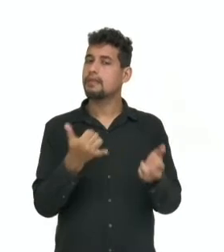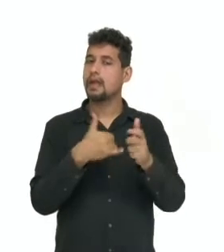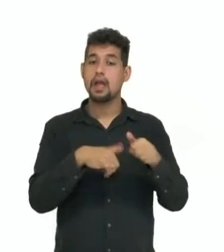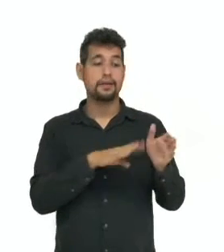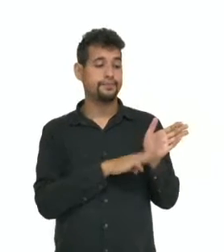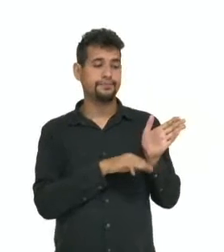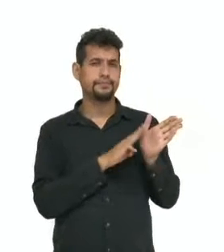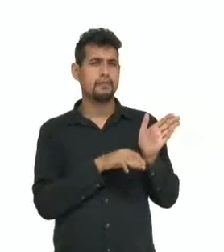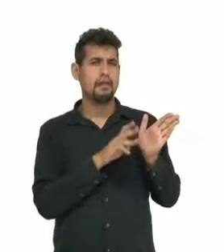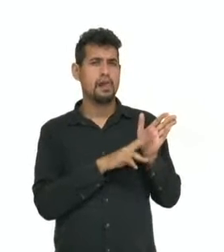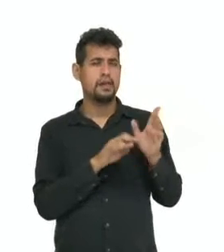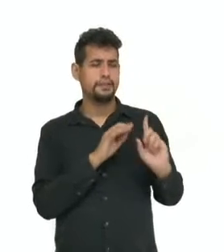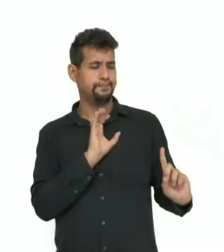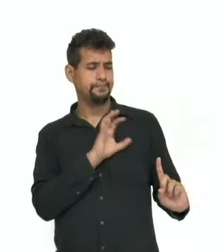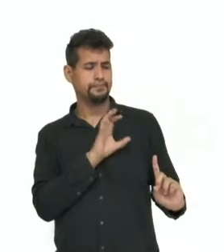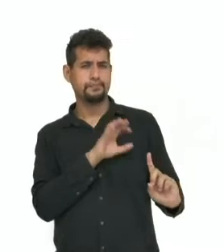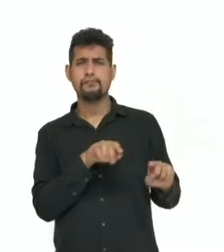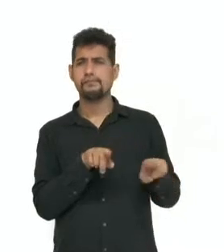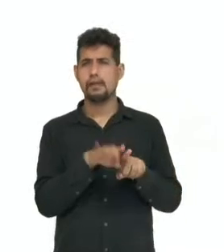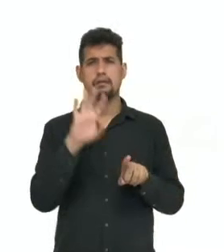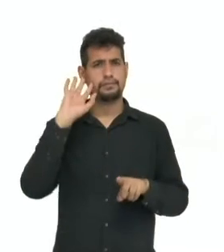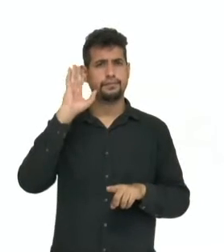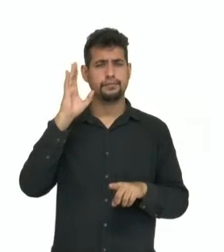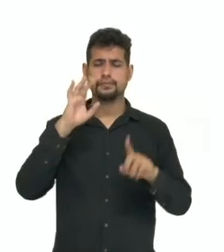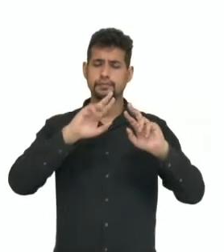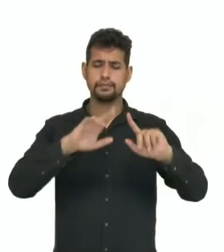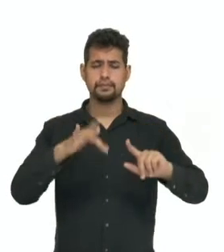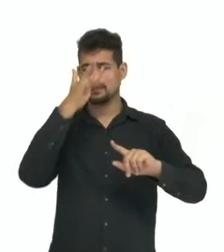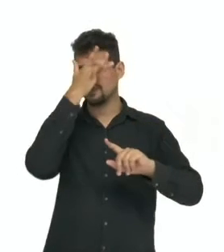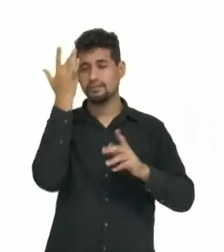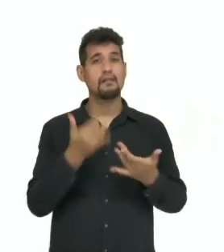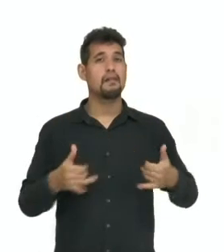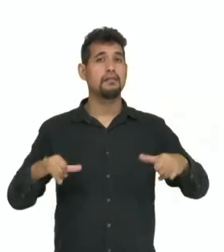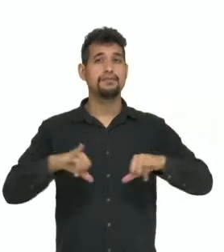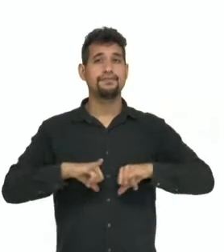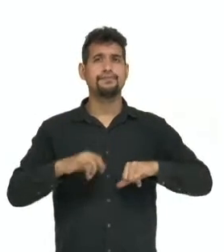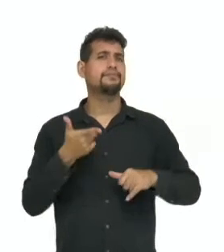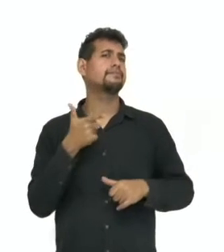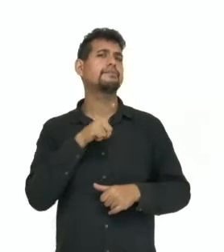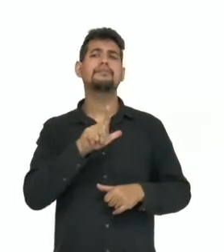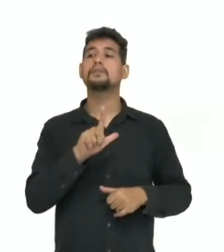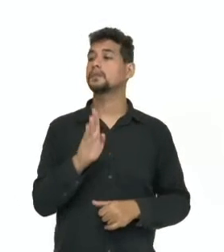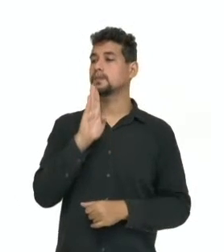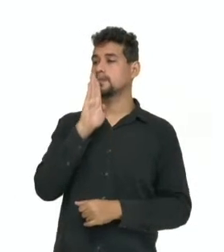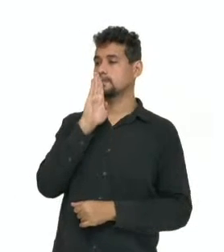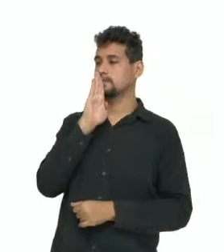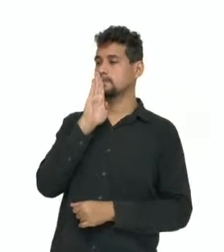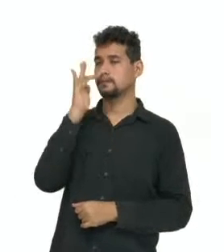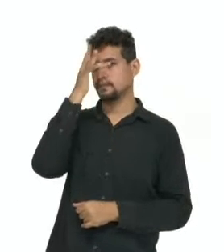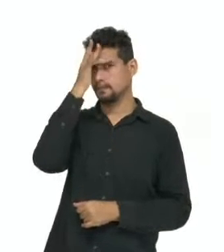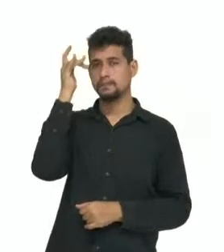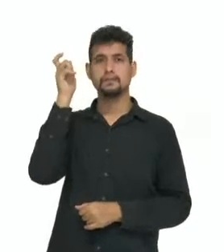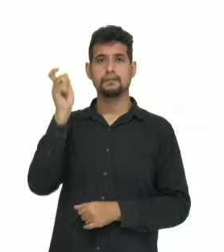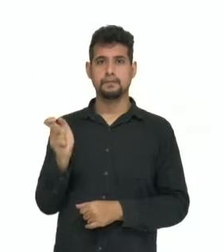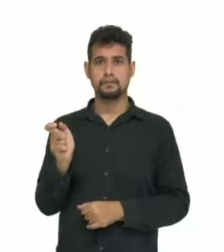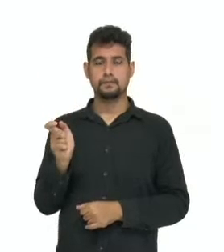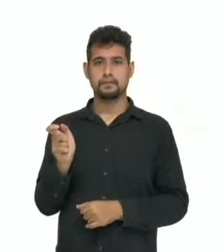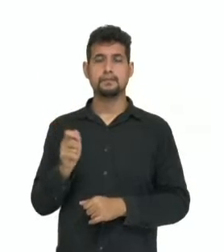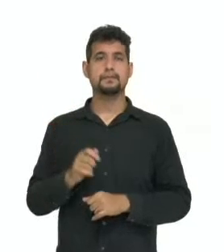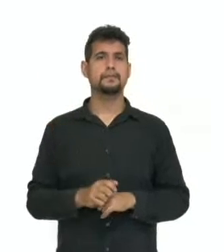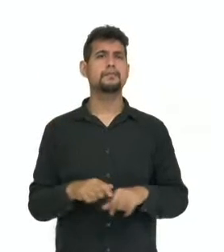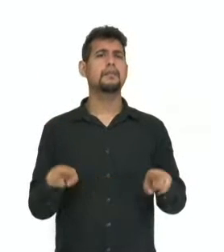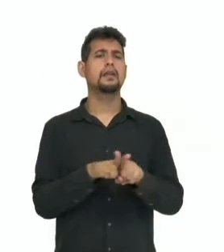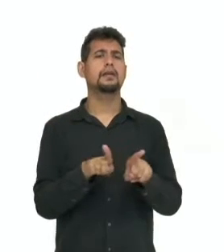de tortura e repressão que eram submetidos às vítimas para conseguir o silêncio dessas pessoas e